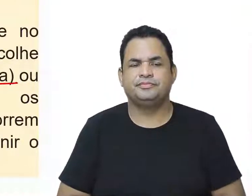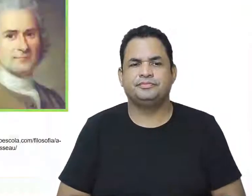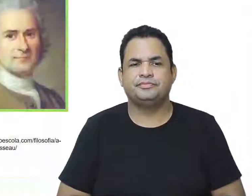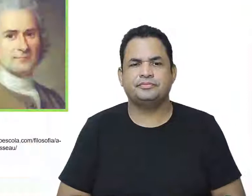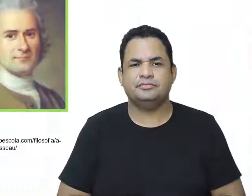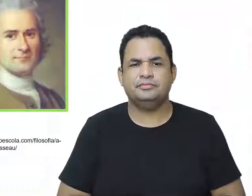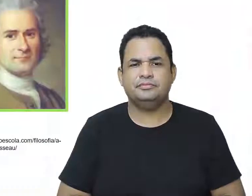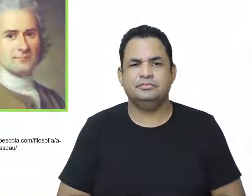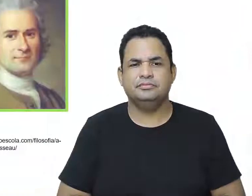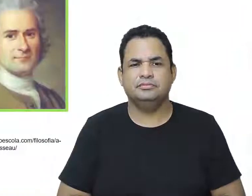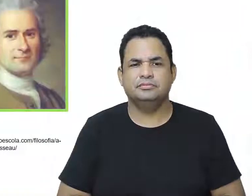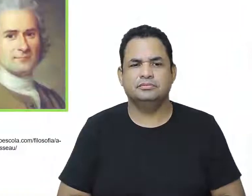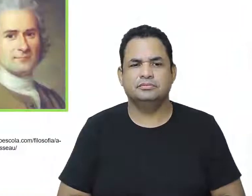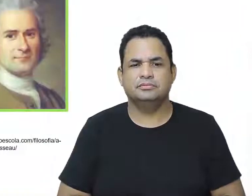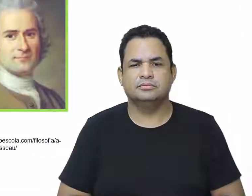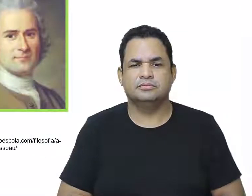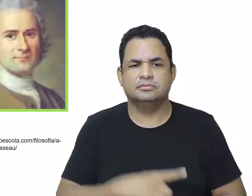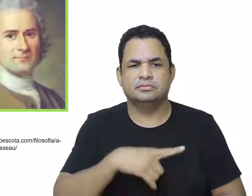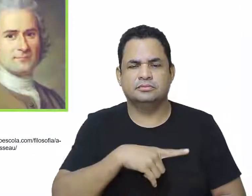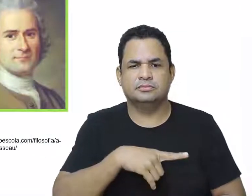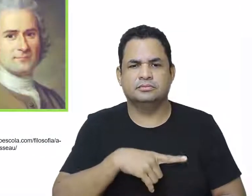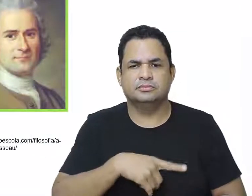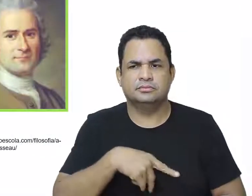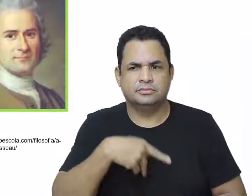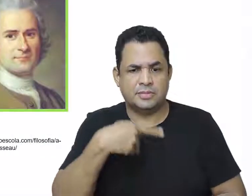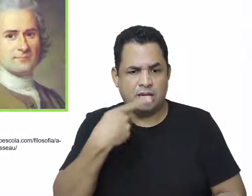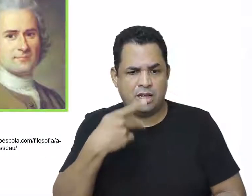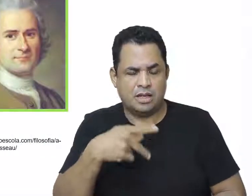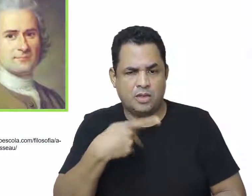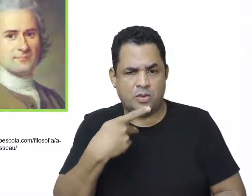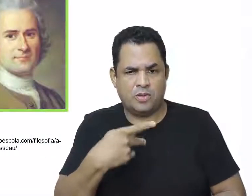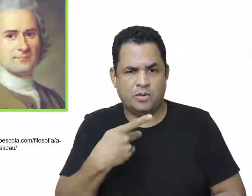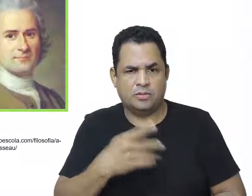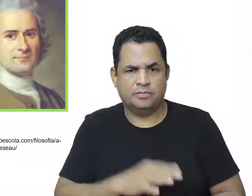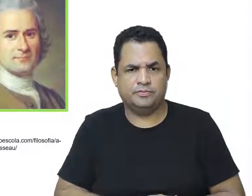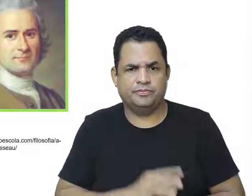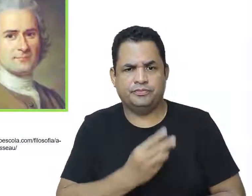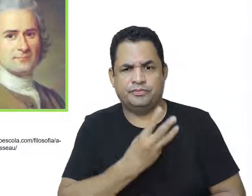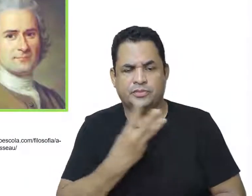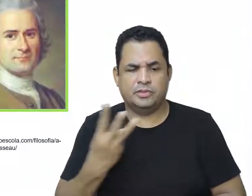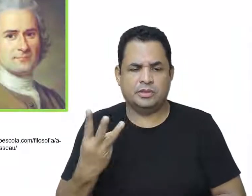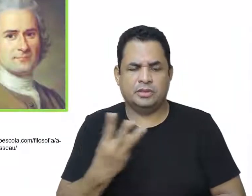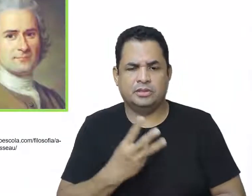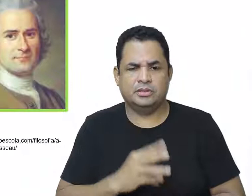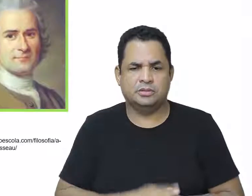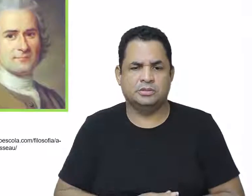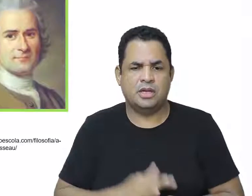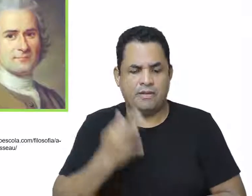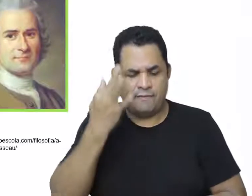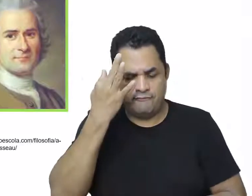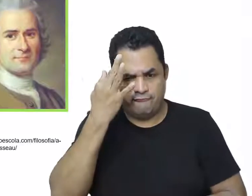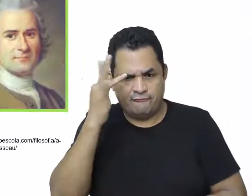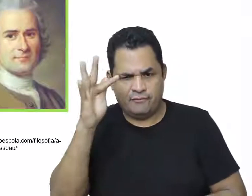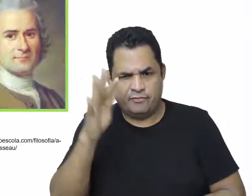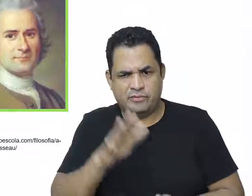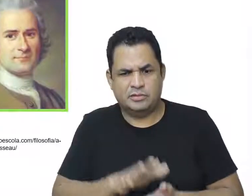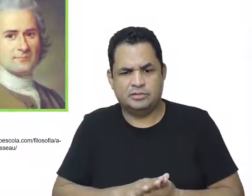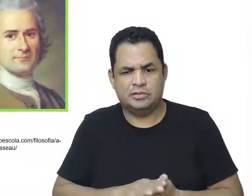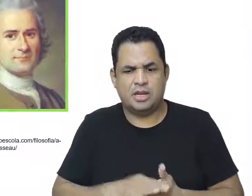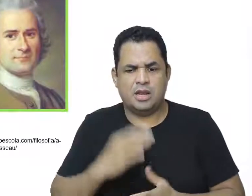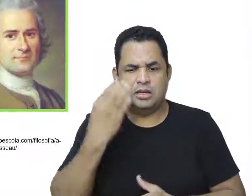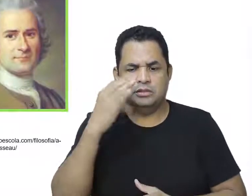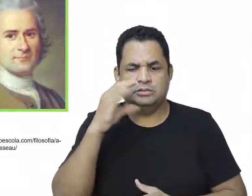bem. Aí a gente também falou dos três grandes filósofos da área da